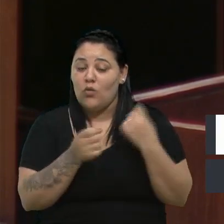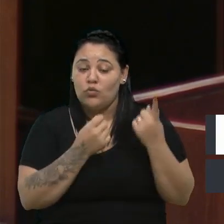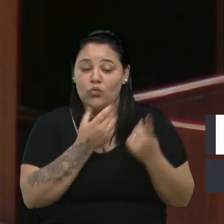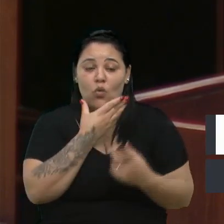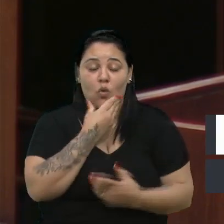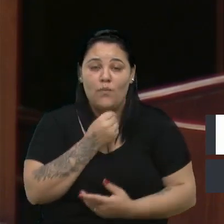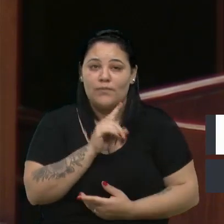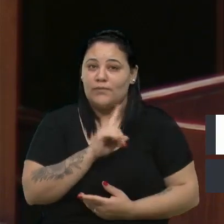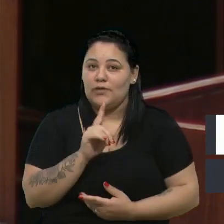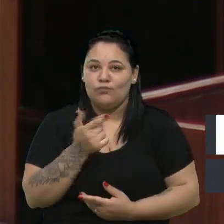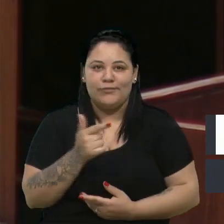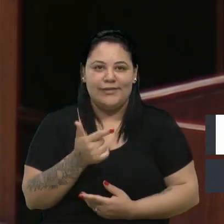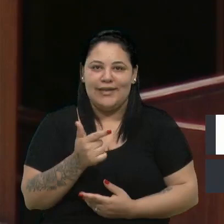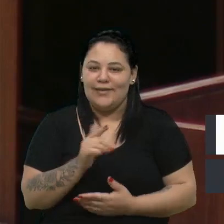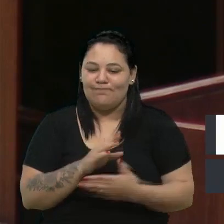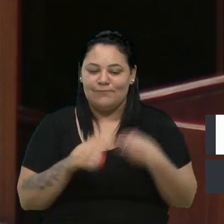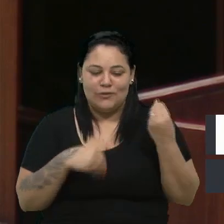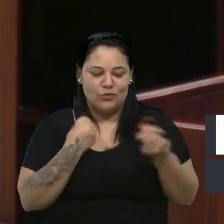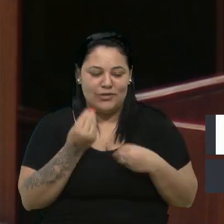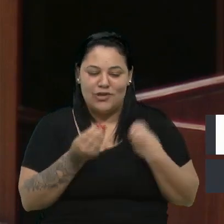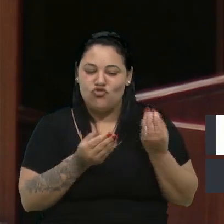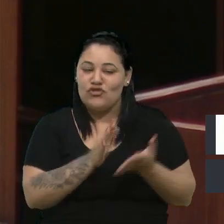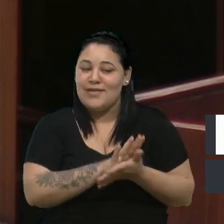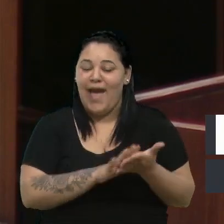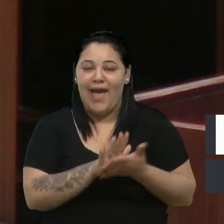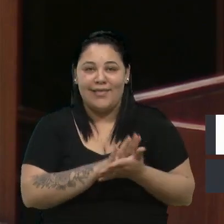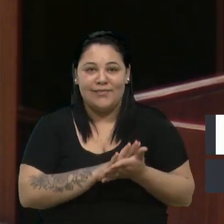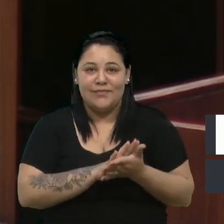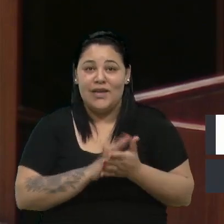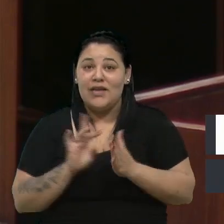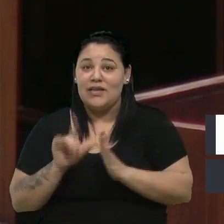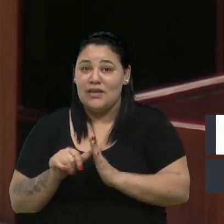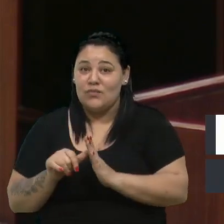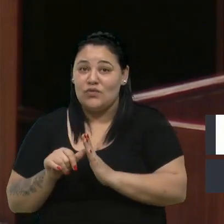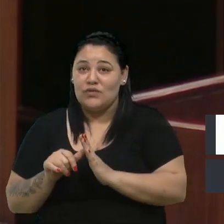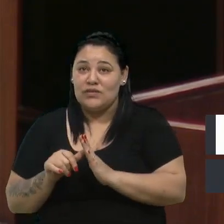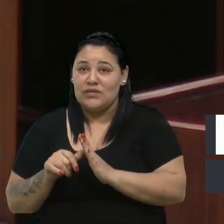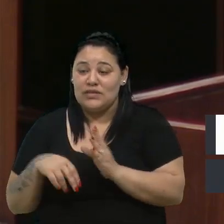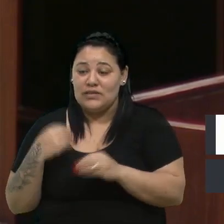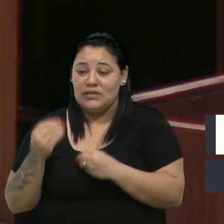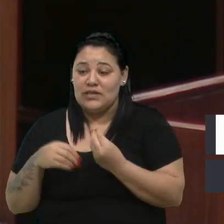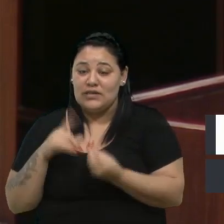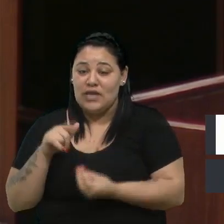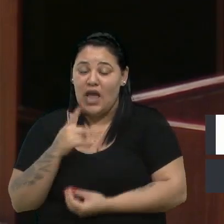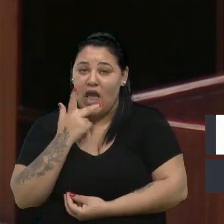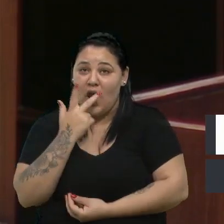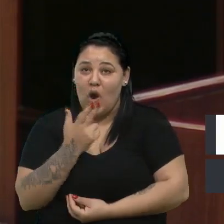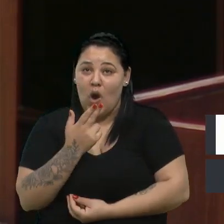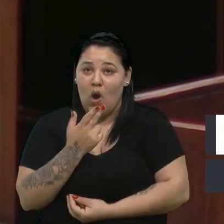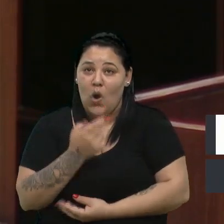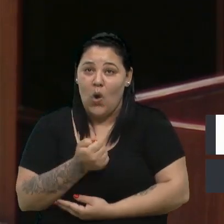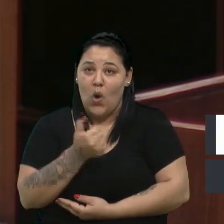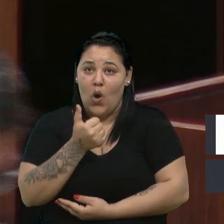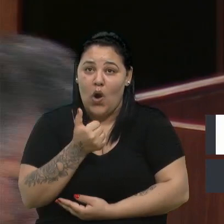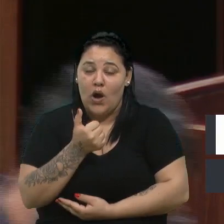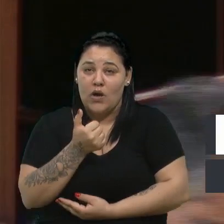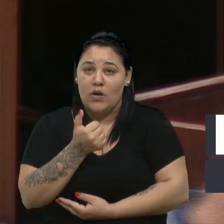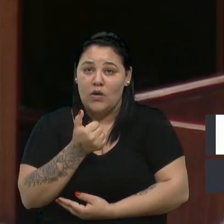apresentam sintomas, ou quando apresentam são semelhantes aos do crescimento benigno da